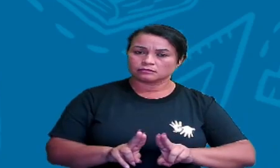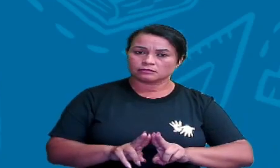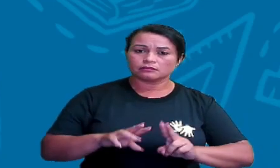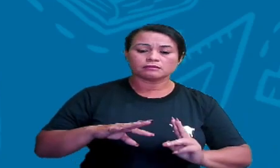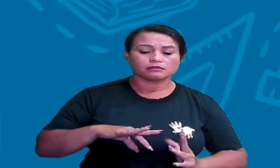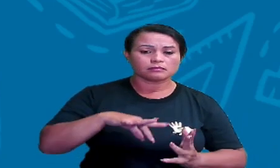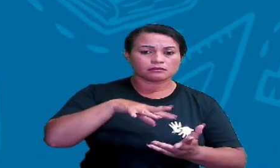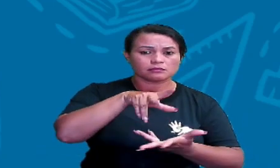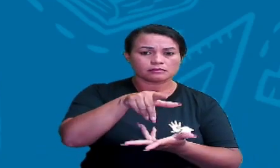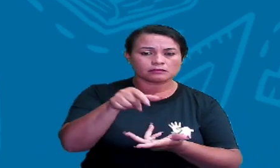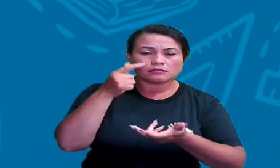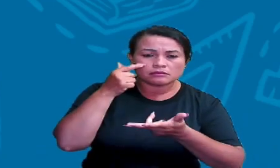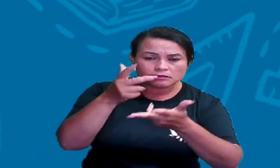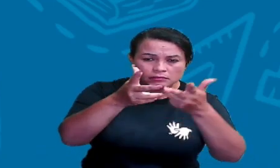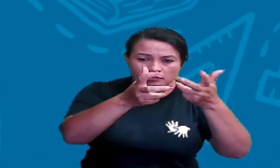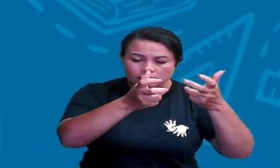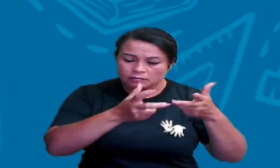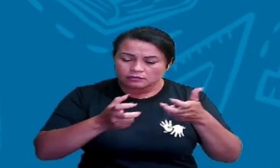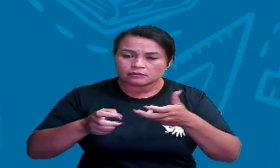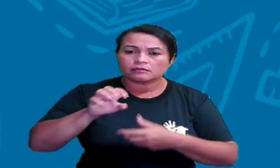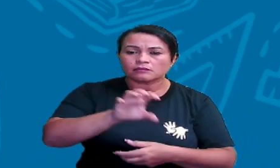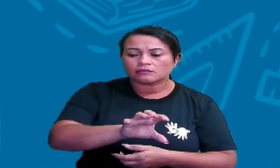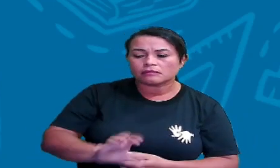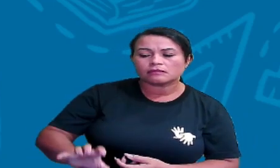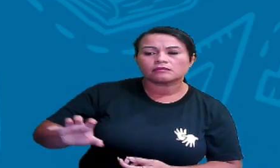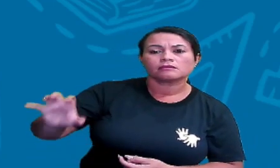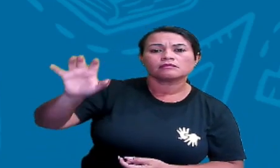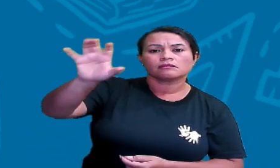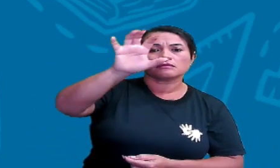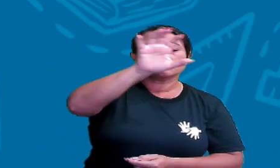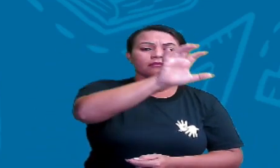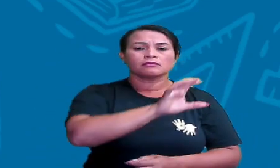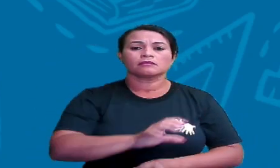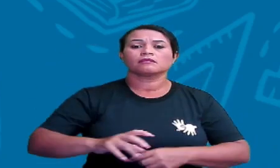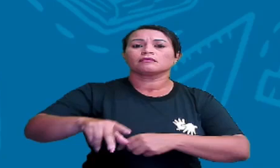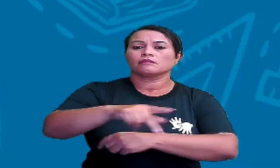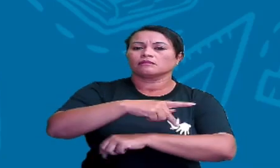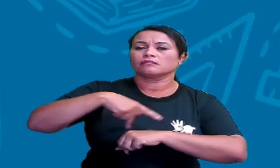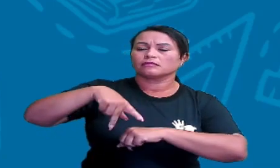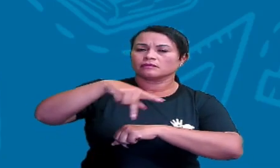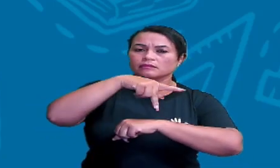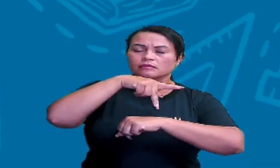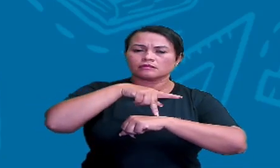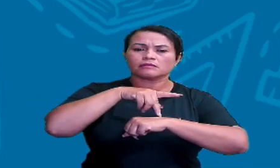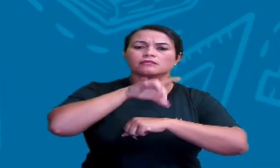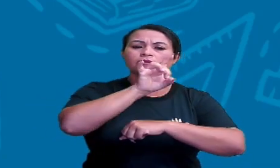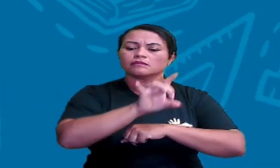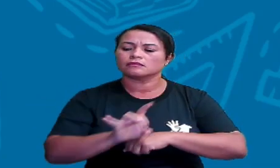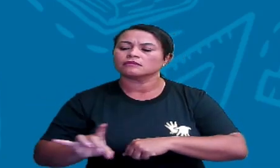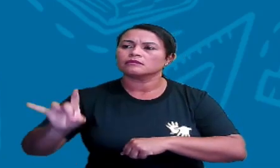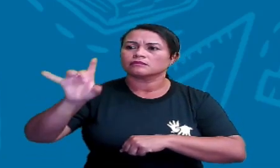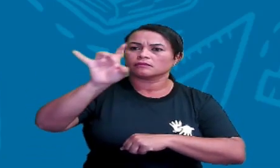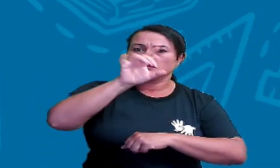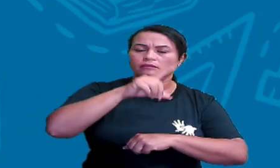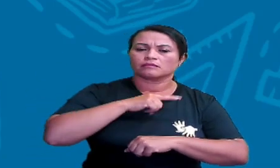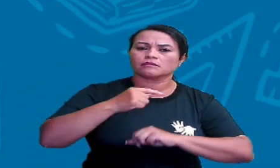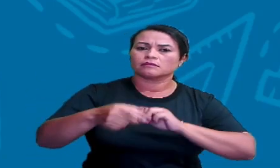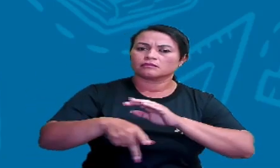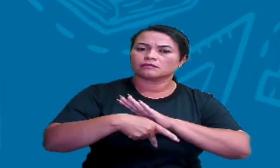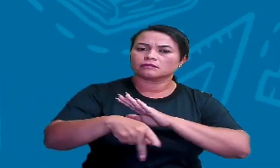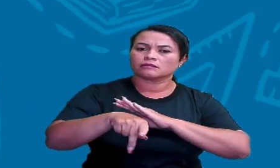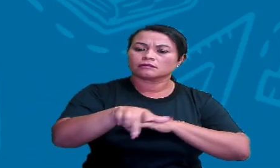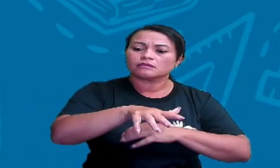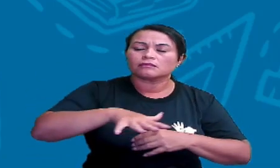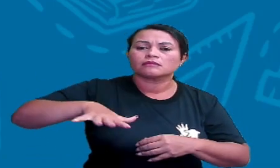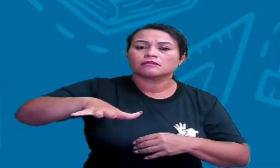você perceber os territórios, os países, tá? E aí cada país tem o seu território. E aí eu quero que